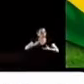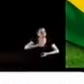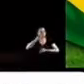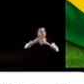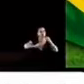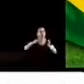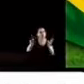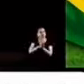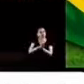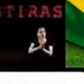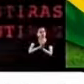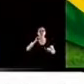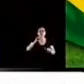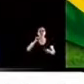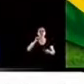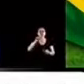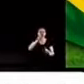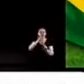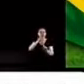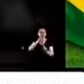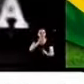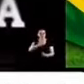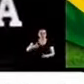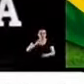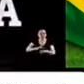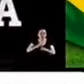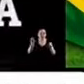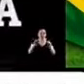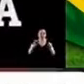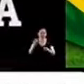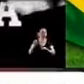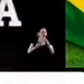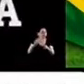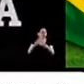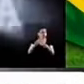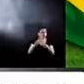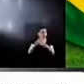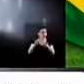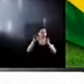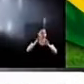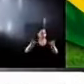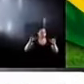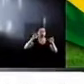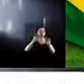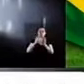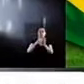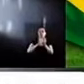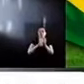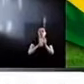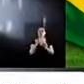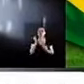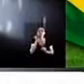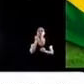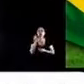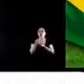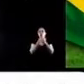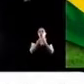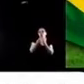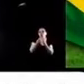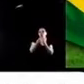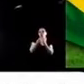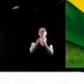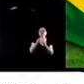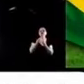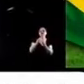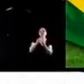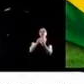conta mentiras todos os dias. O sistema criou uma mídia corrupta. O sistema te enganou por muitos